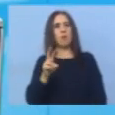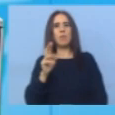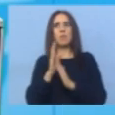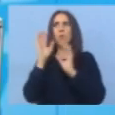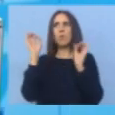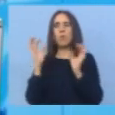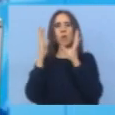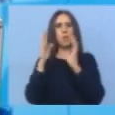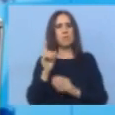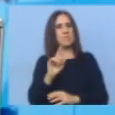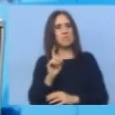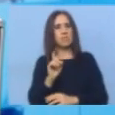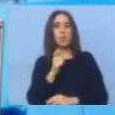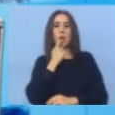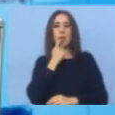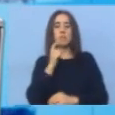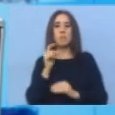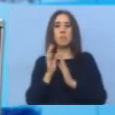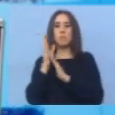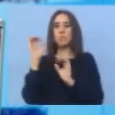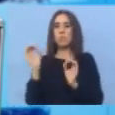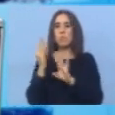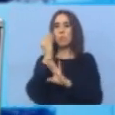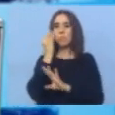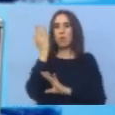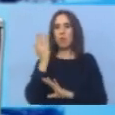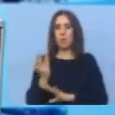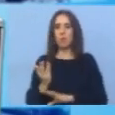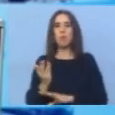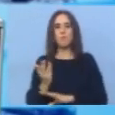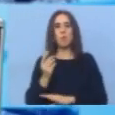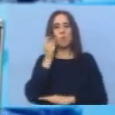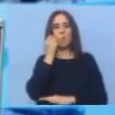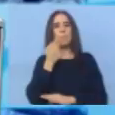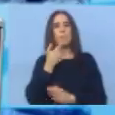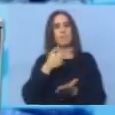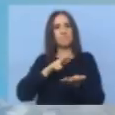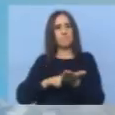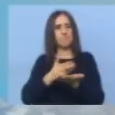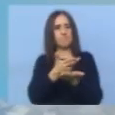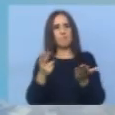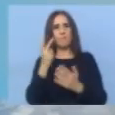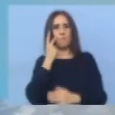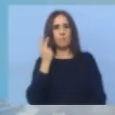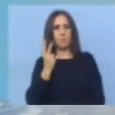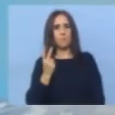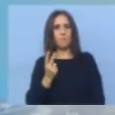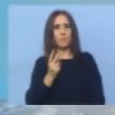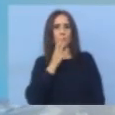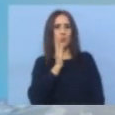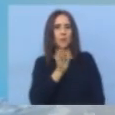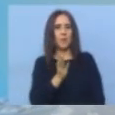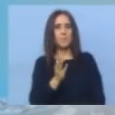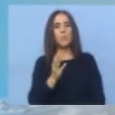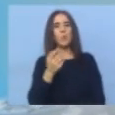Deus, a não ser que entendamos a glória de Deus como ela deve ser entendida, que é o homem vivo, não é? Como já se dizia, o homem